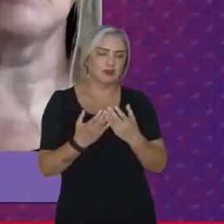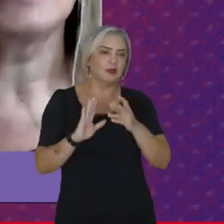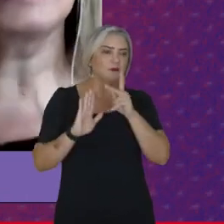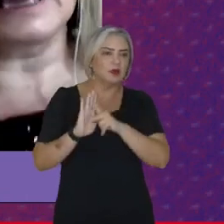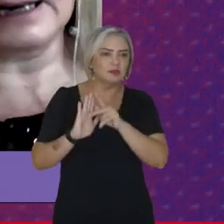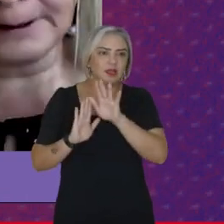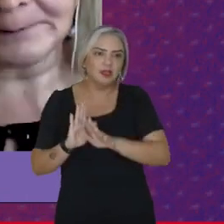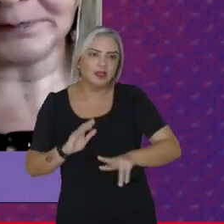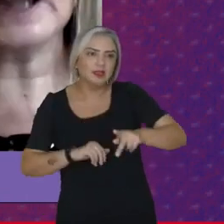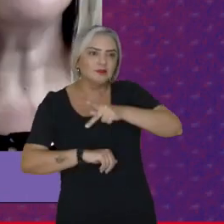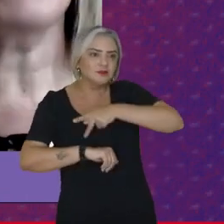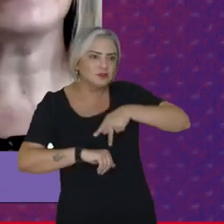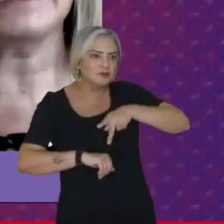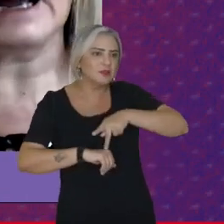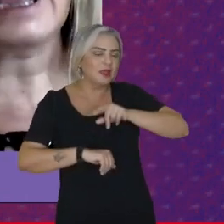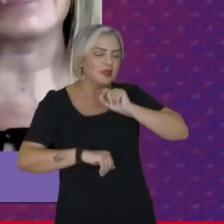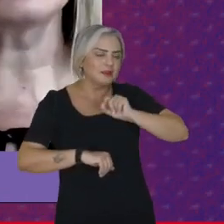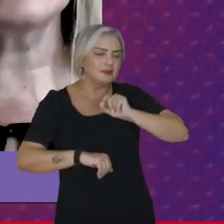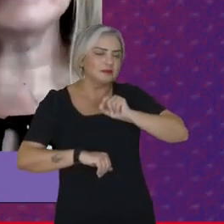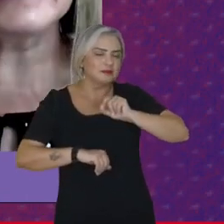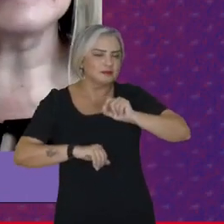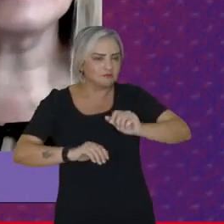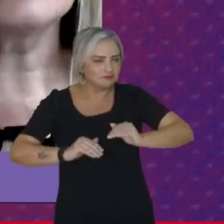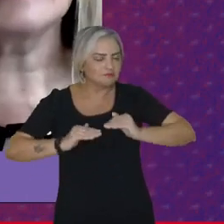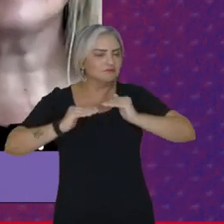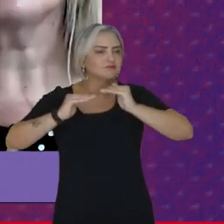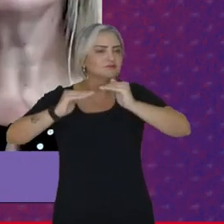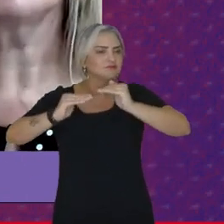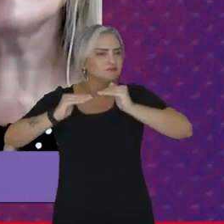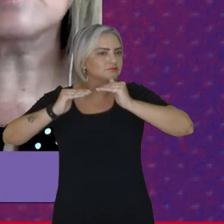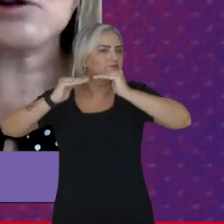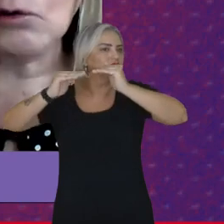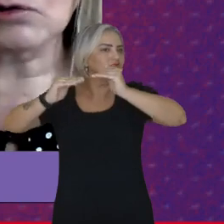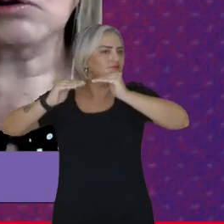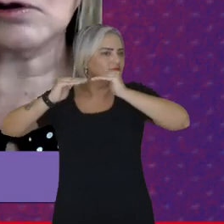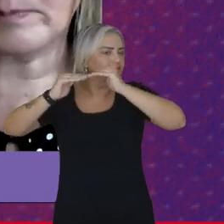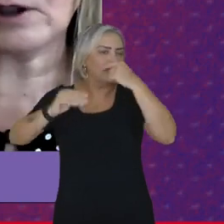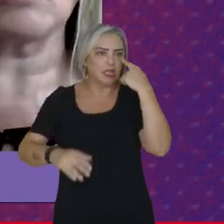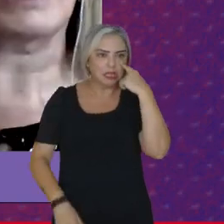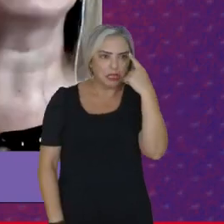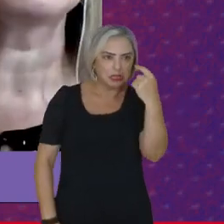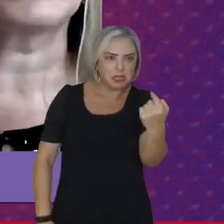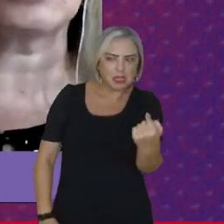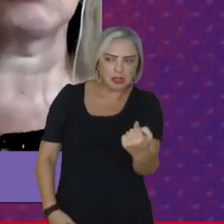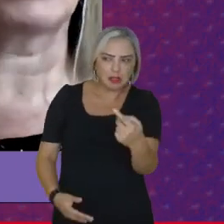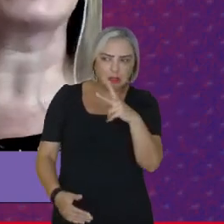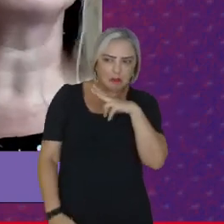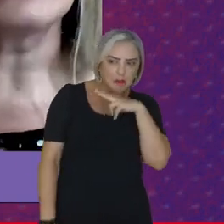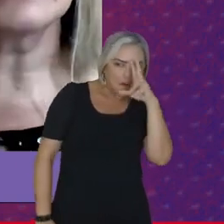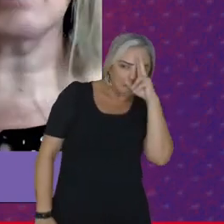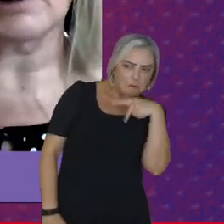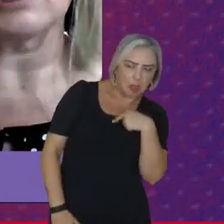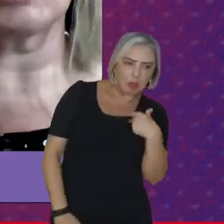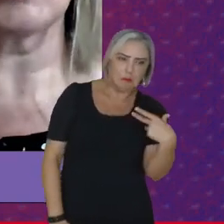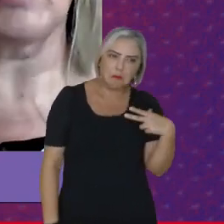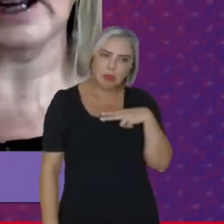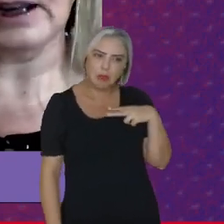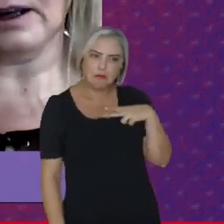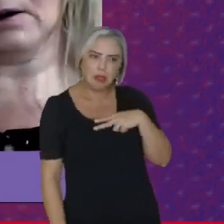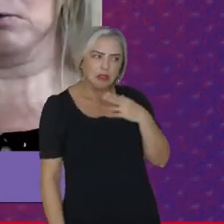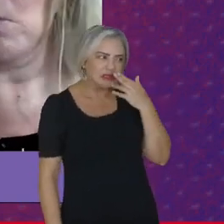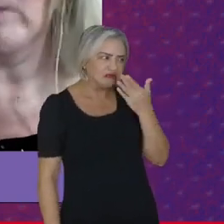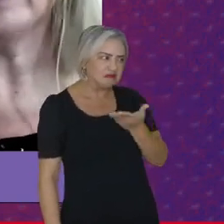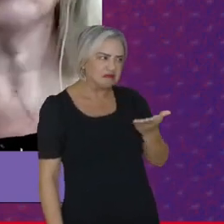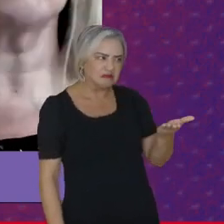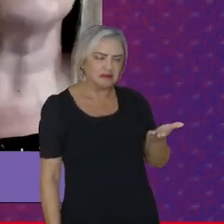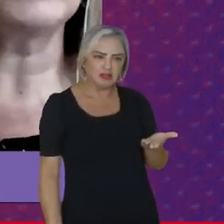de nação, ele impera acima desses interesses escusos, pessoais, particulares, que é o que a gente